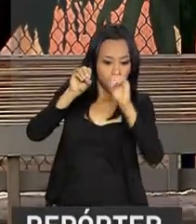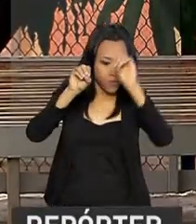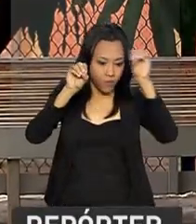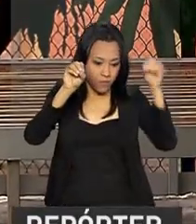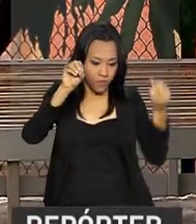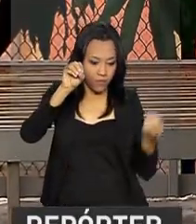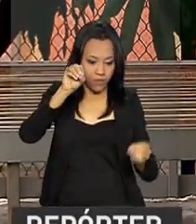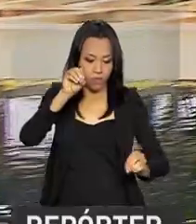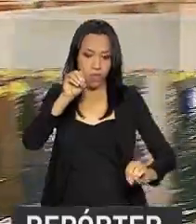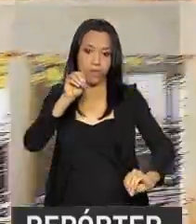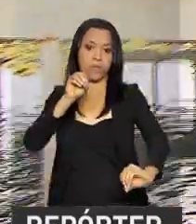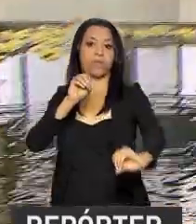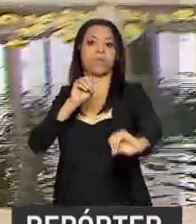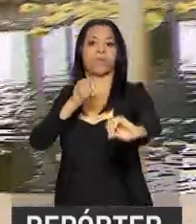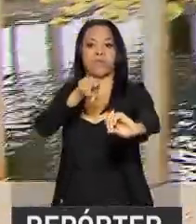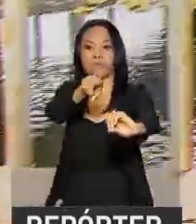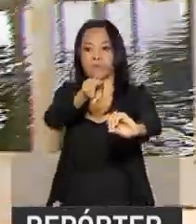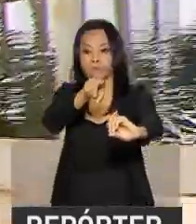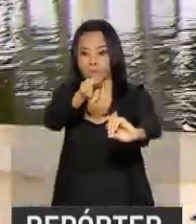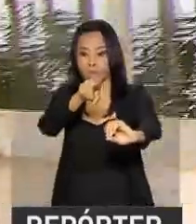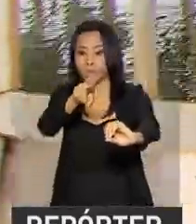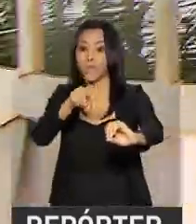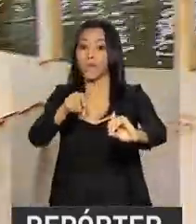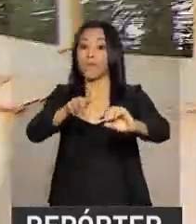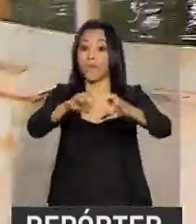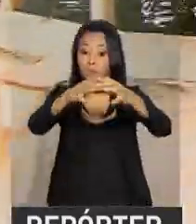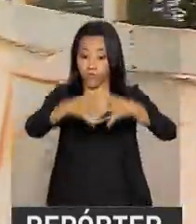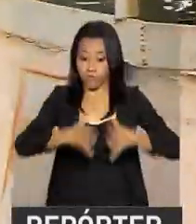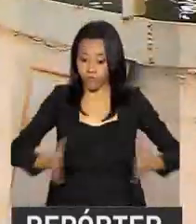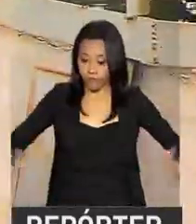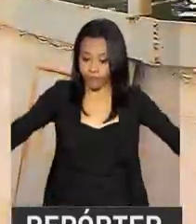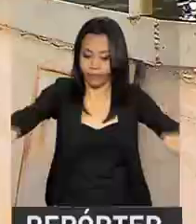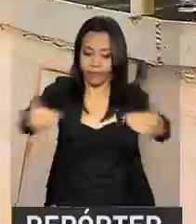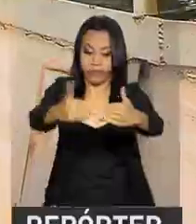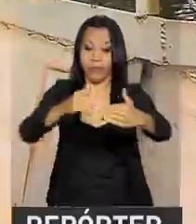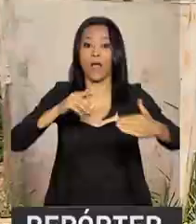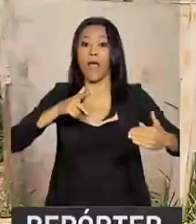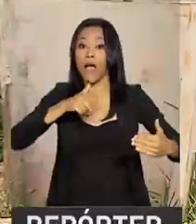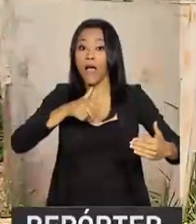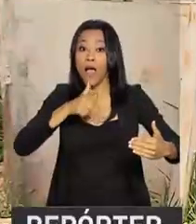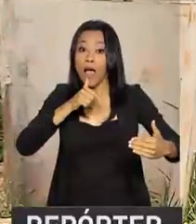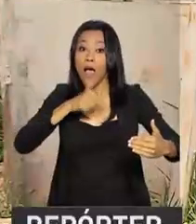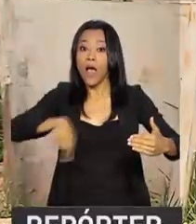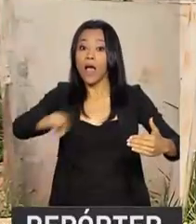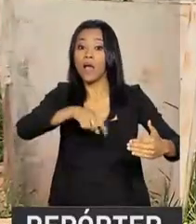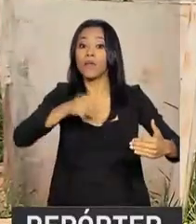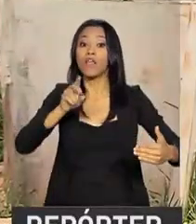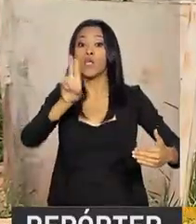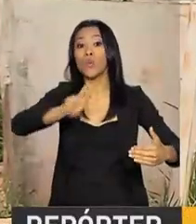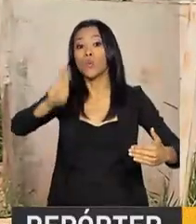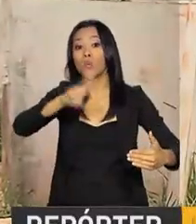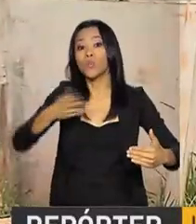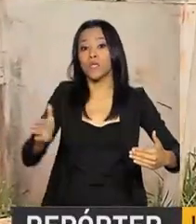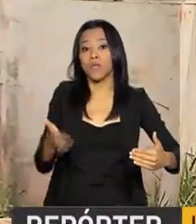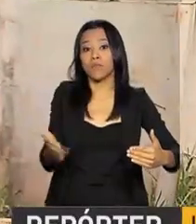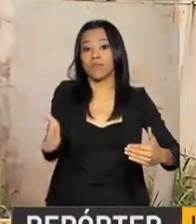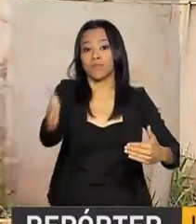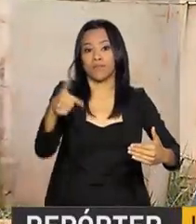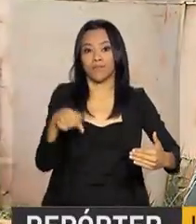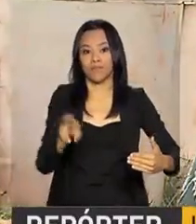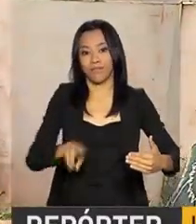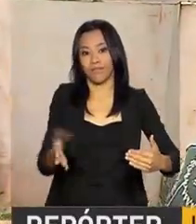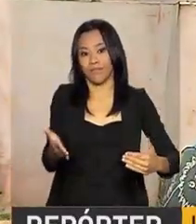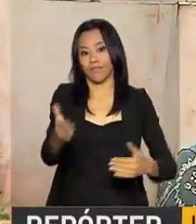era desperdiçada, segue por meio de uma calha para um tanque de criação de tilápias. É uma tecnologia que nós queremos mostrar